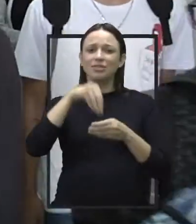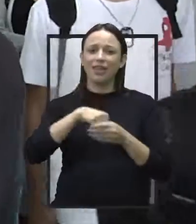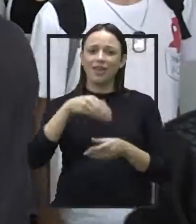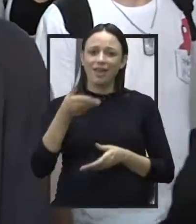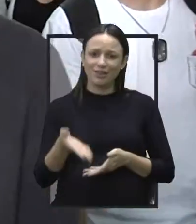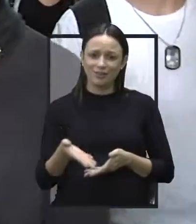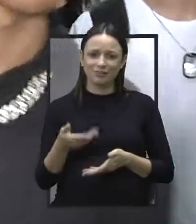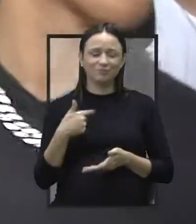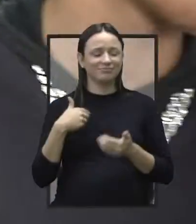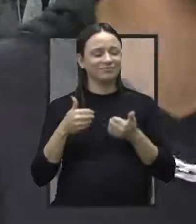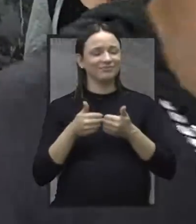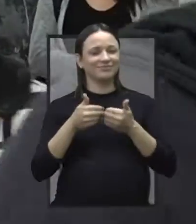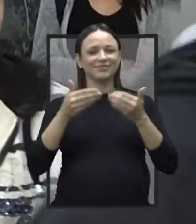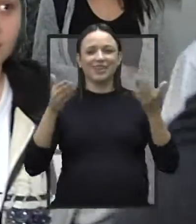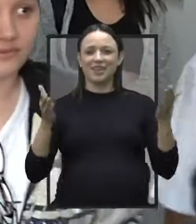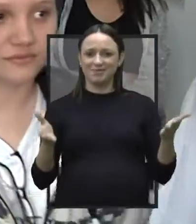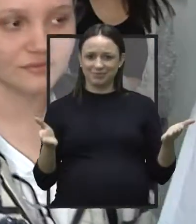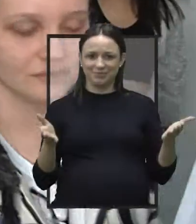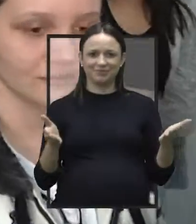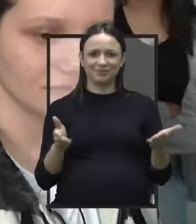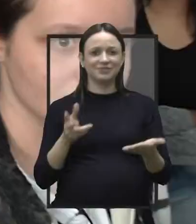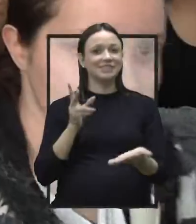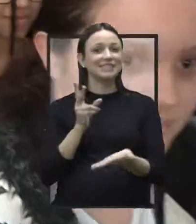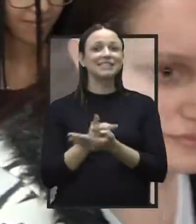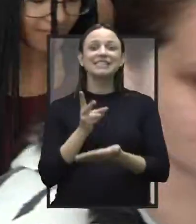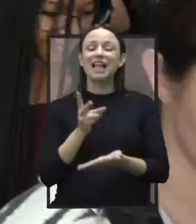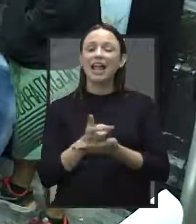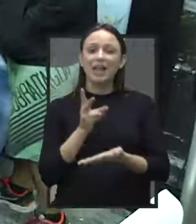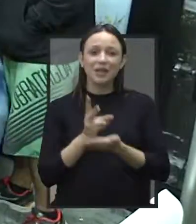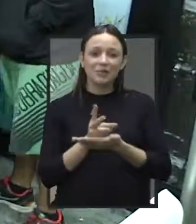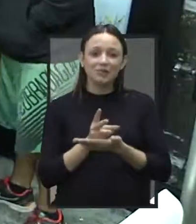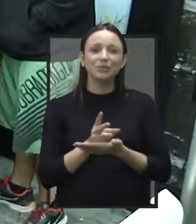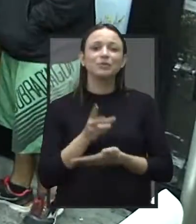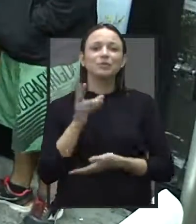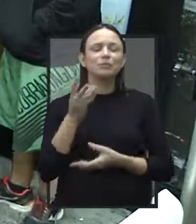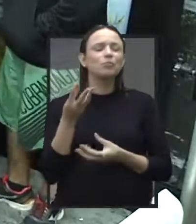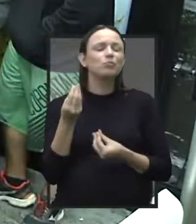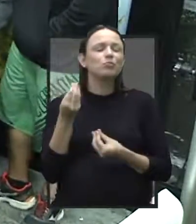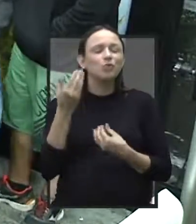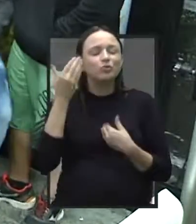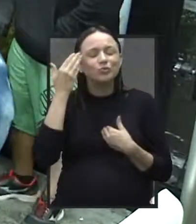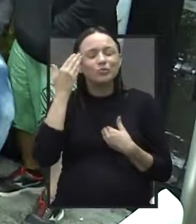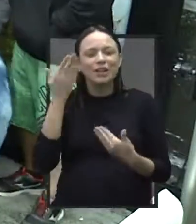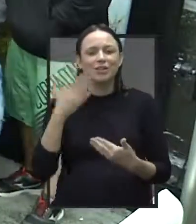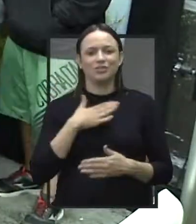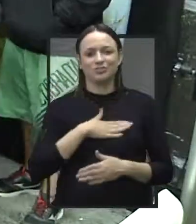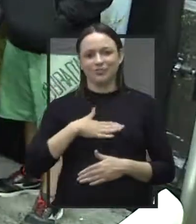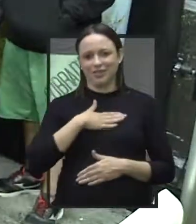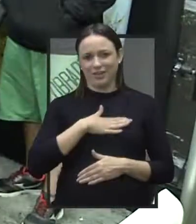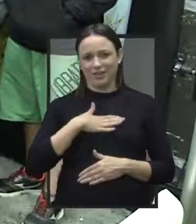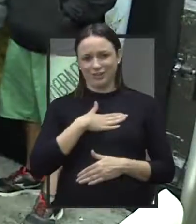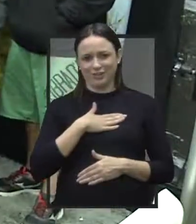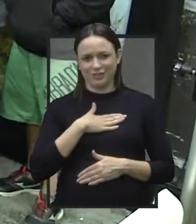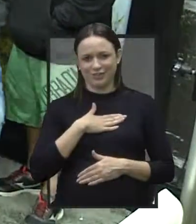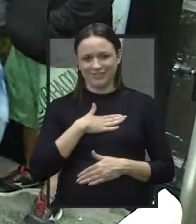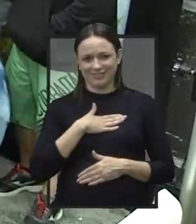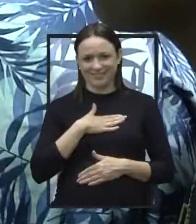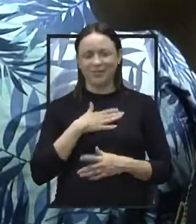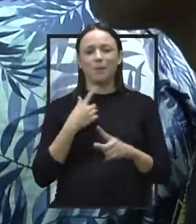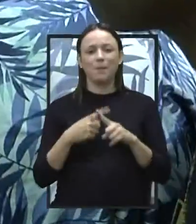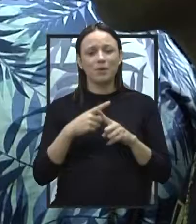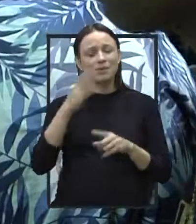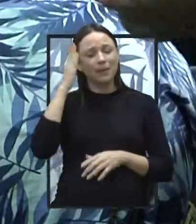Câmara. Nós estamos de portas abertas, sempre dizendo que é muito gratificante para a gente saber que as pessoas